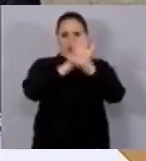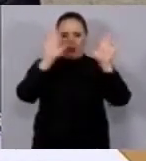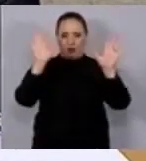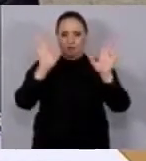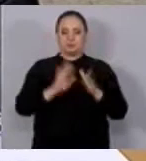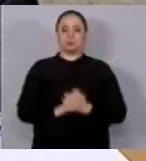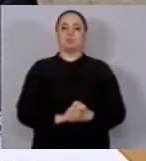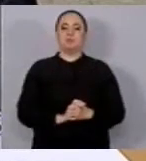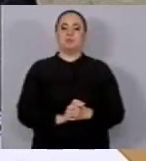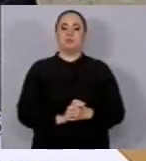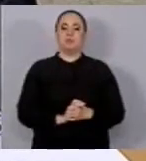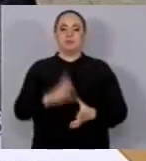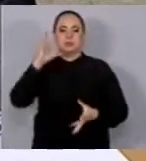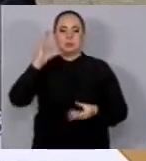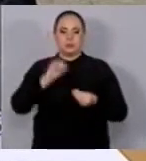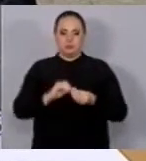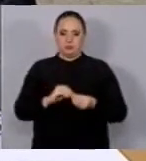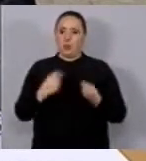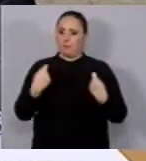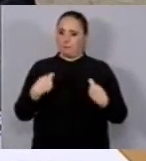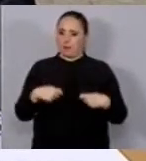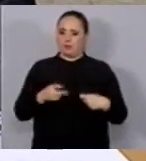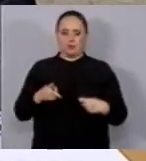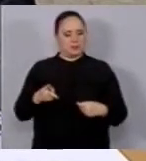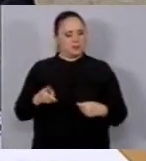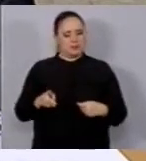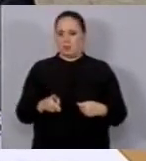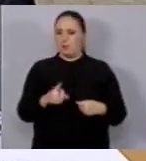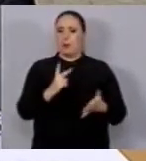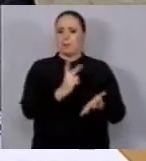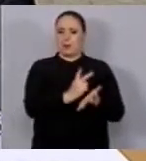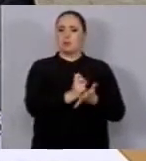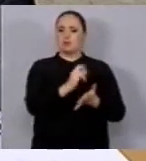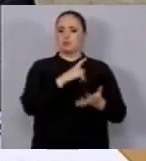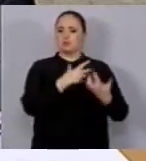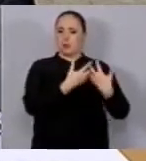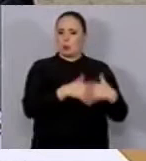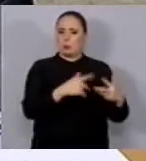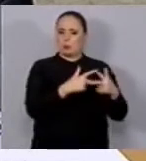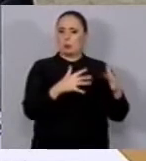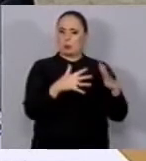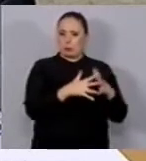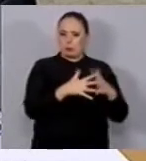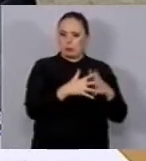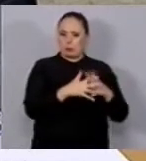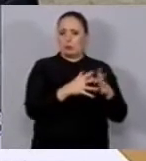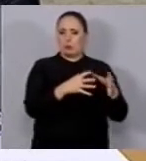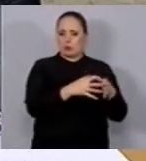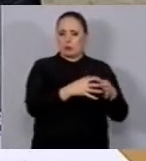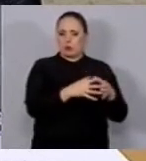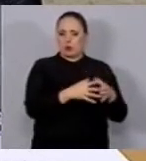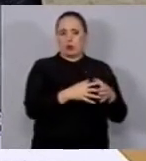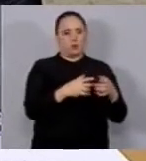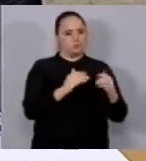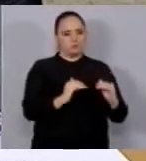síntese, é preciso que prevaleça, acima das divergências e conflitos das facções, acima